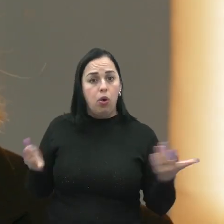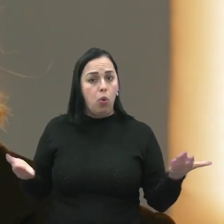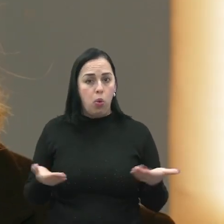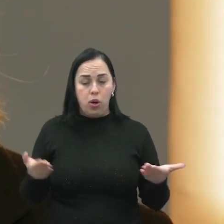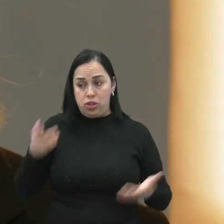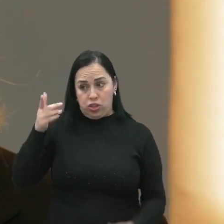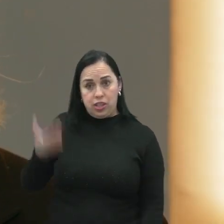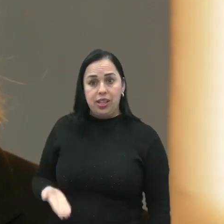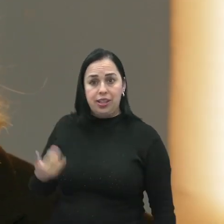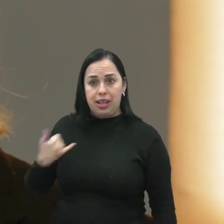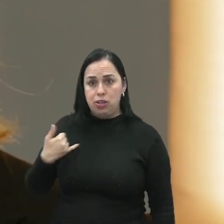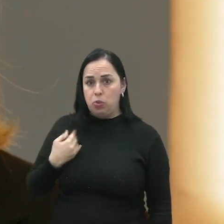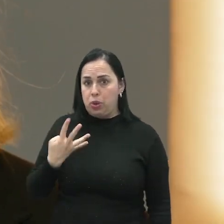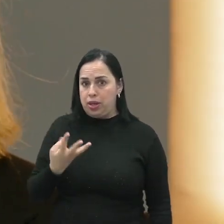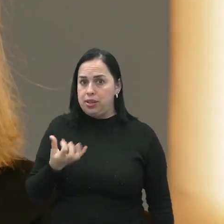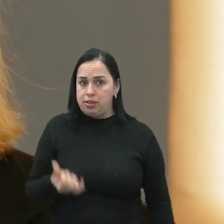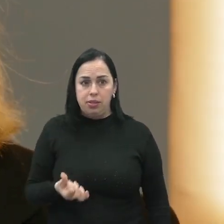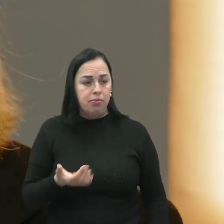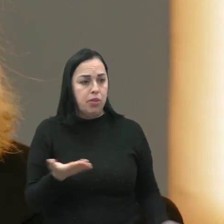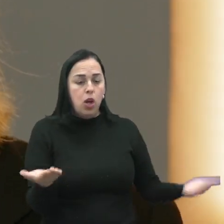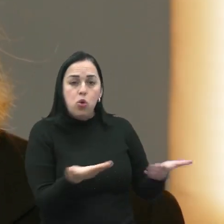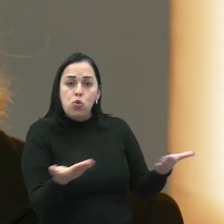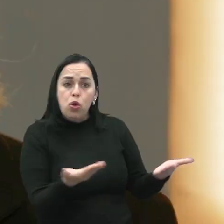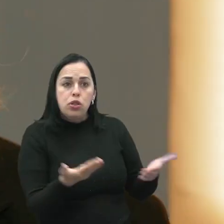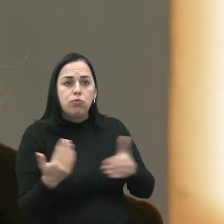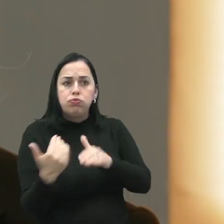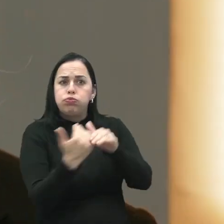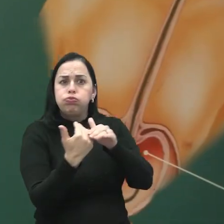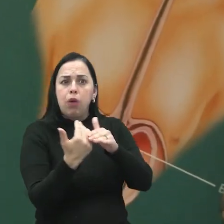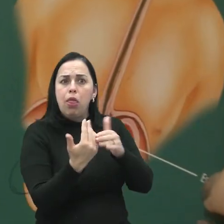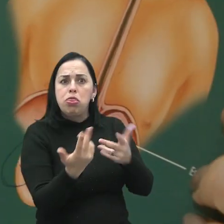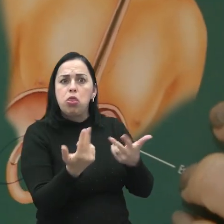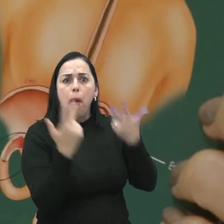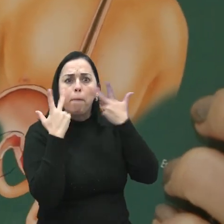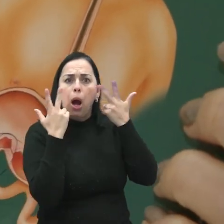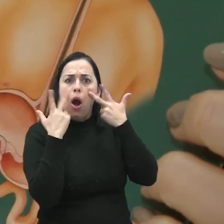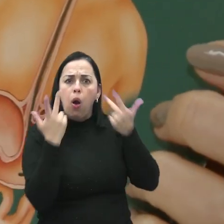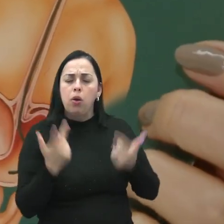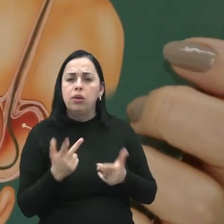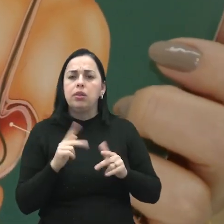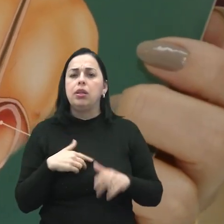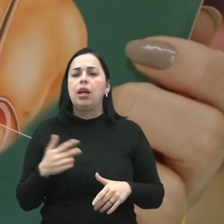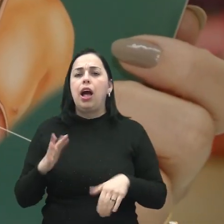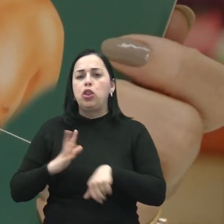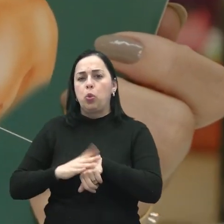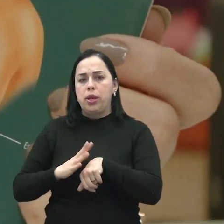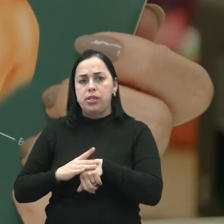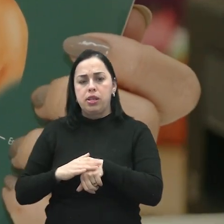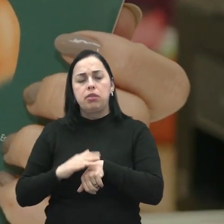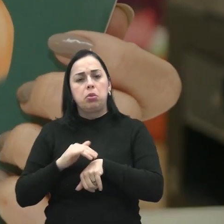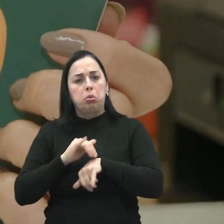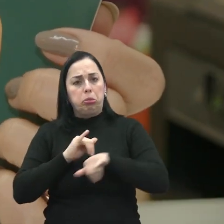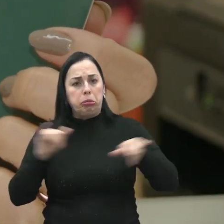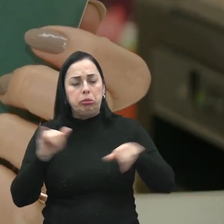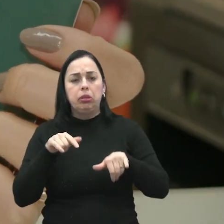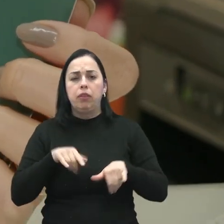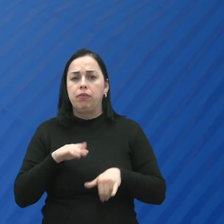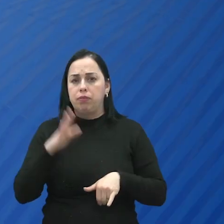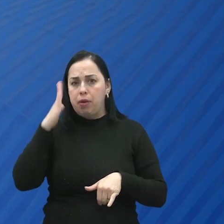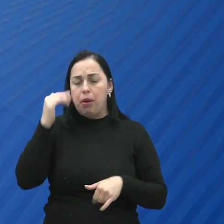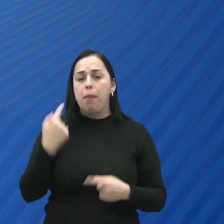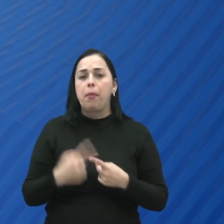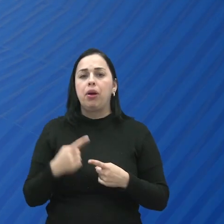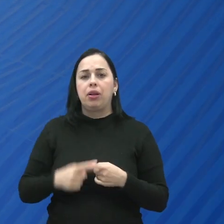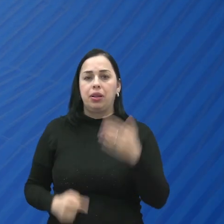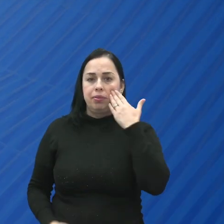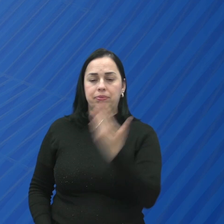hoje com 46 anos, vem se tornando comum nos consultórios. Recentemente, a doença voltou a ficar em evidência no país com